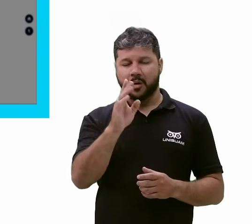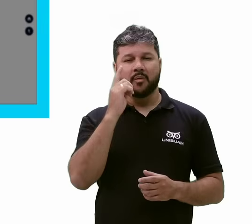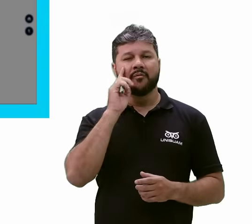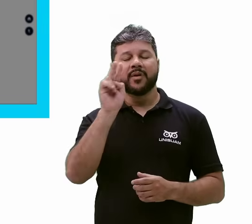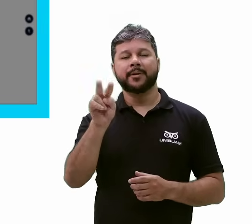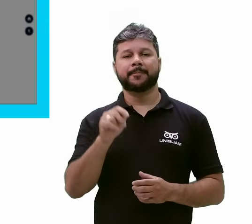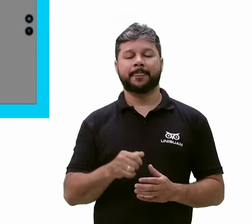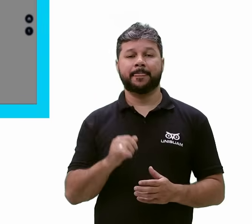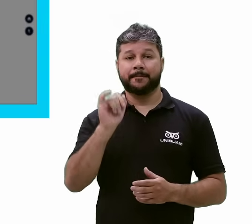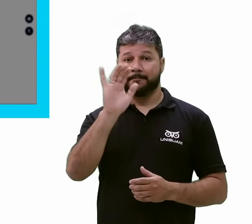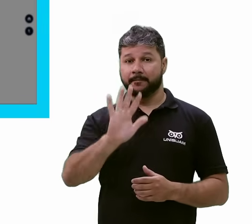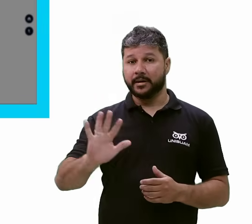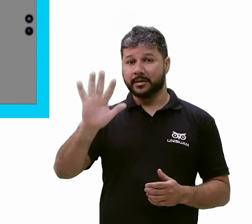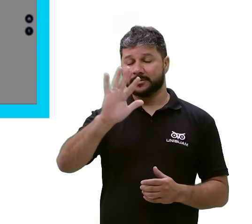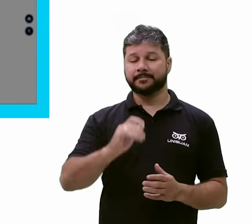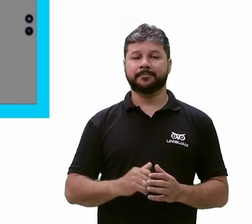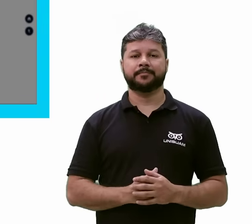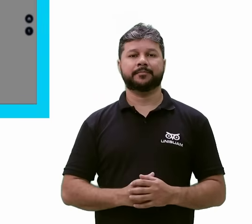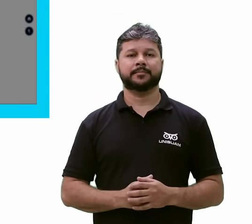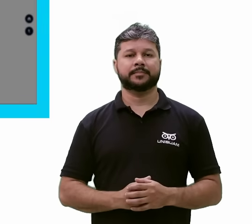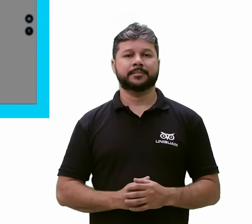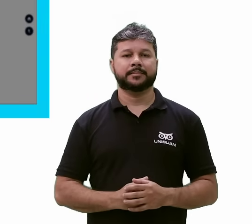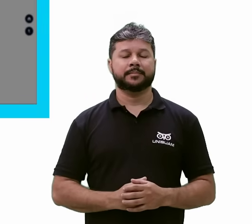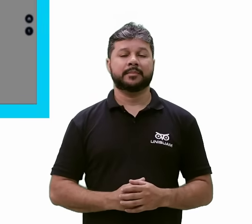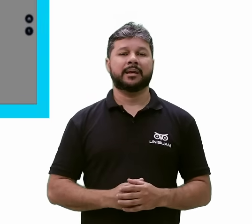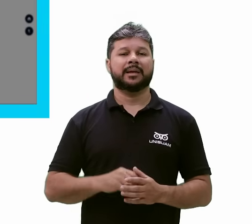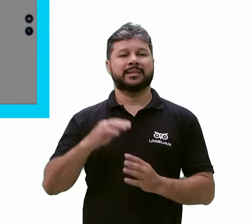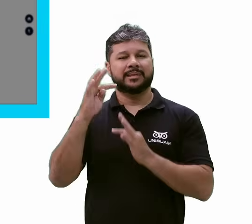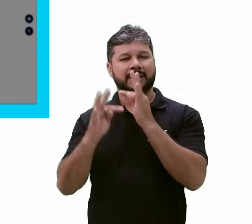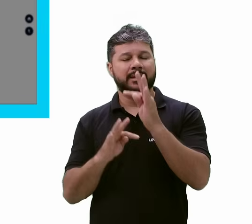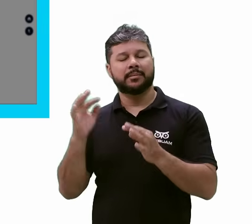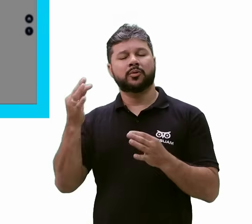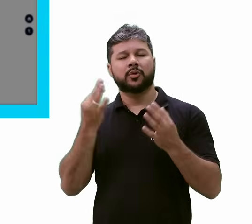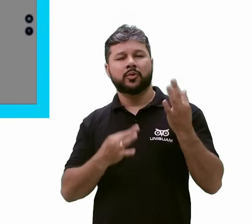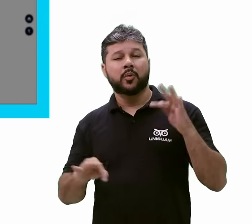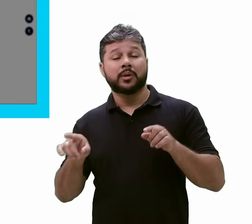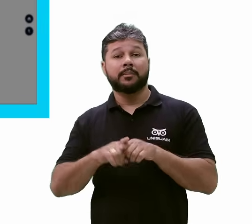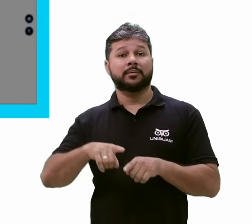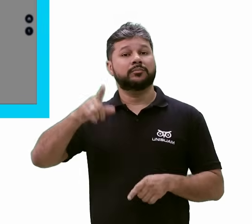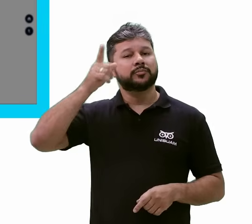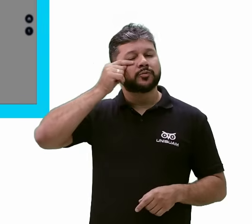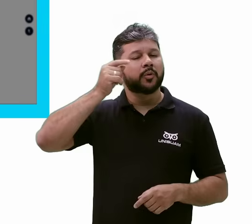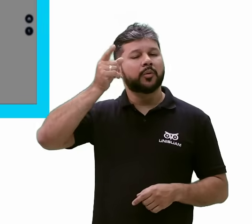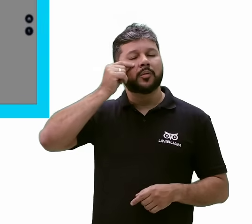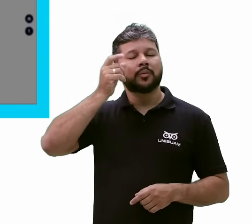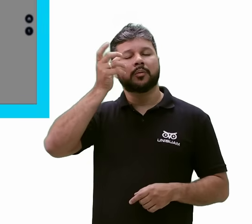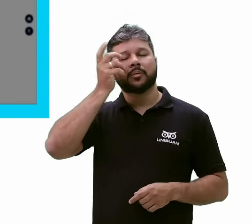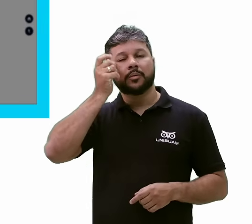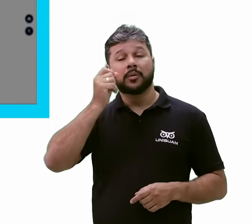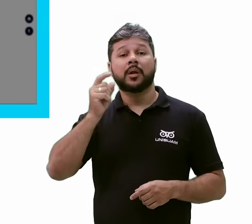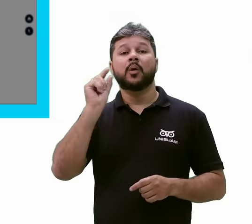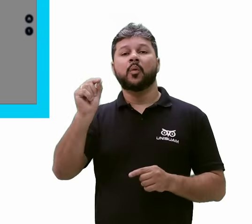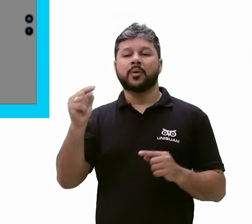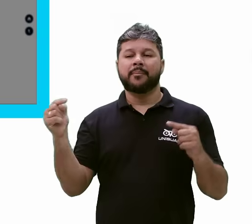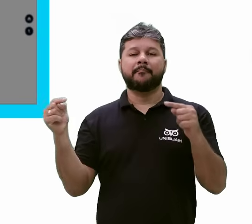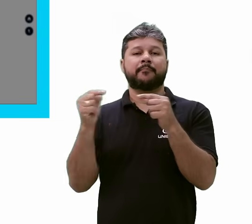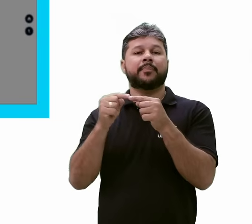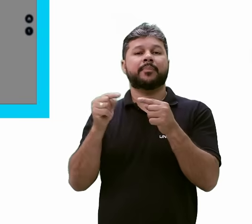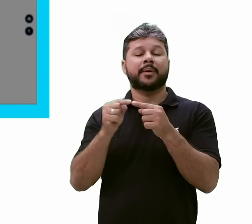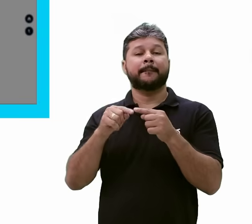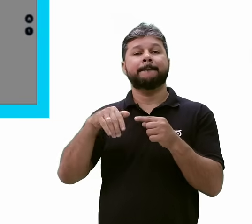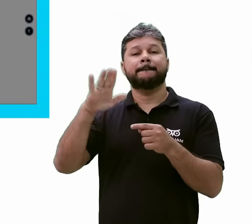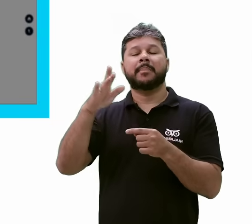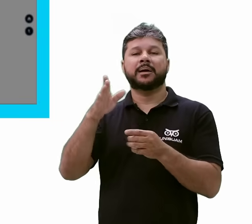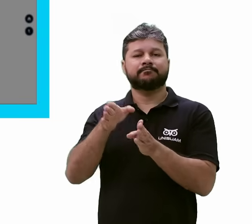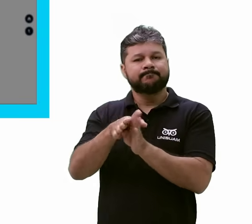a gente vê aqui, para tratamento de dor e sono, né, você tem aqui, ó, quais os